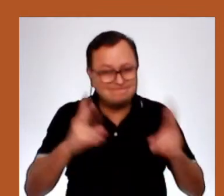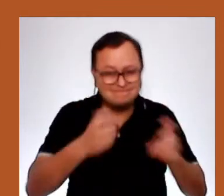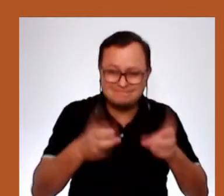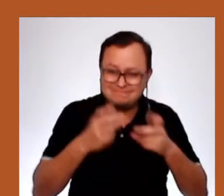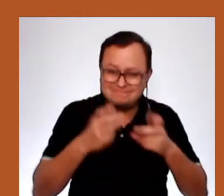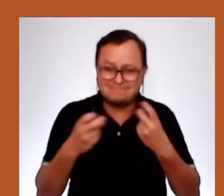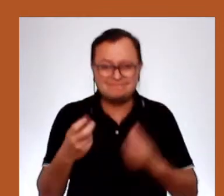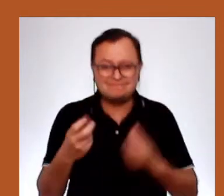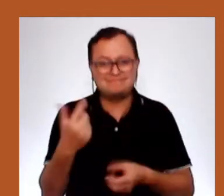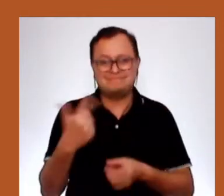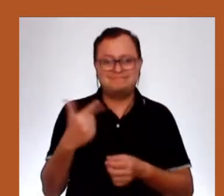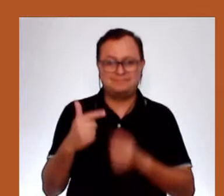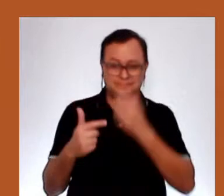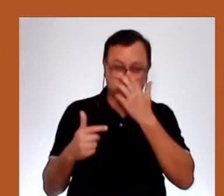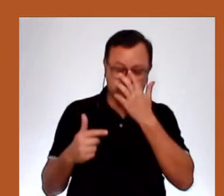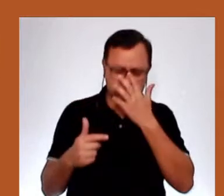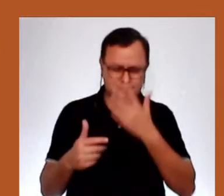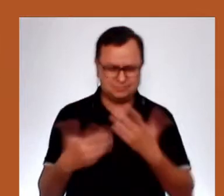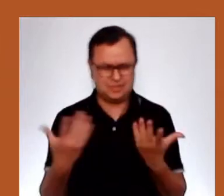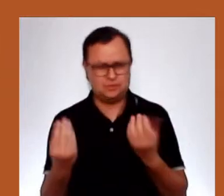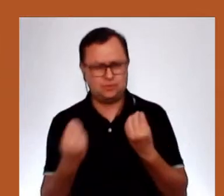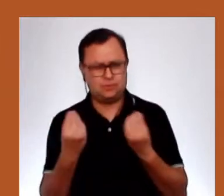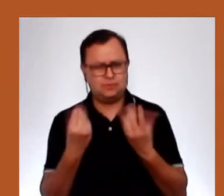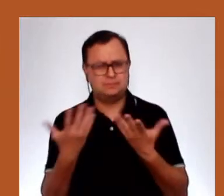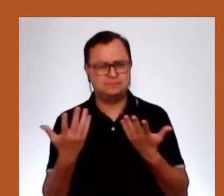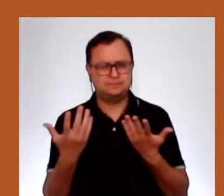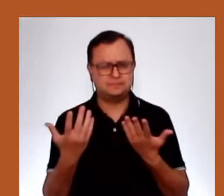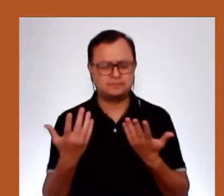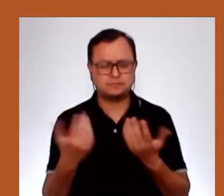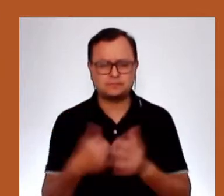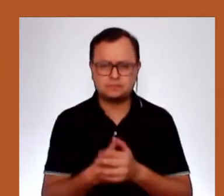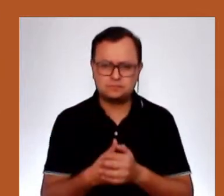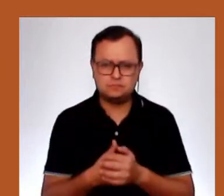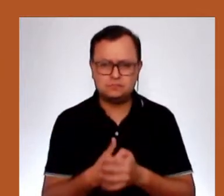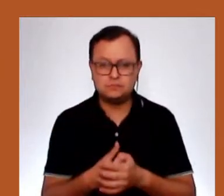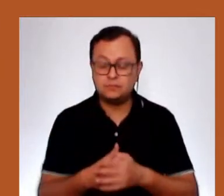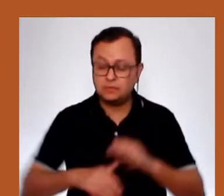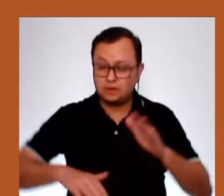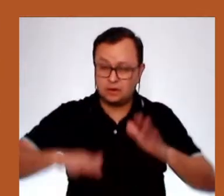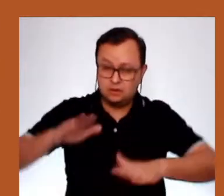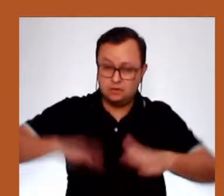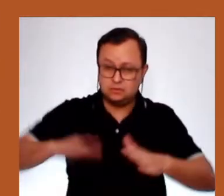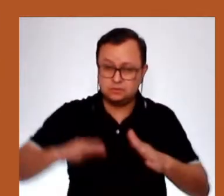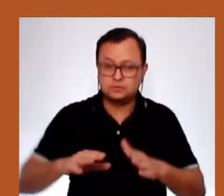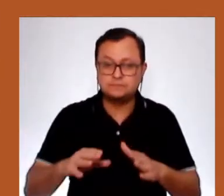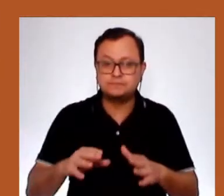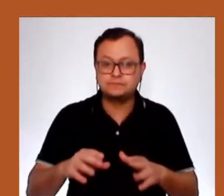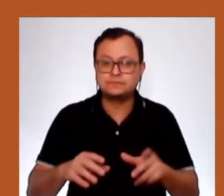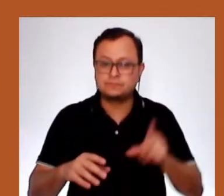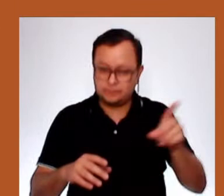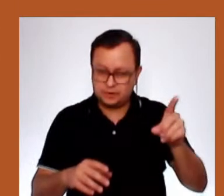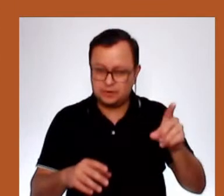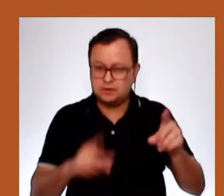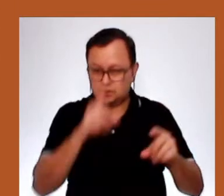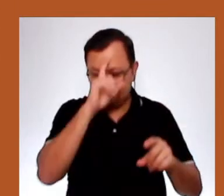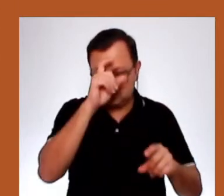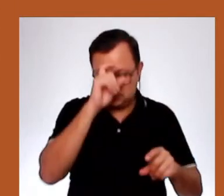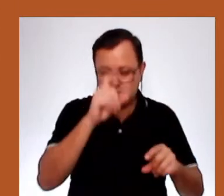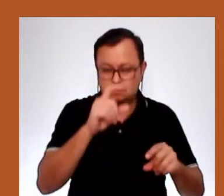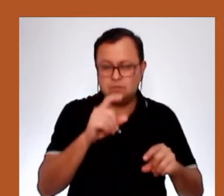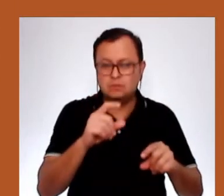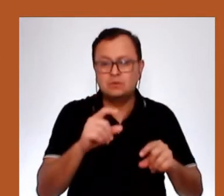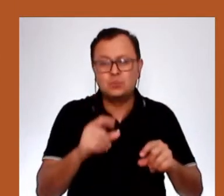econômica, né? Como assim? Os caras, de repente, de uma hora para outra, triplicam os custos. Eu estou chutando o número, tá?